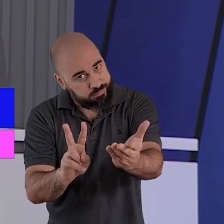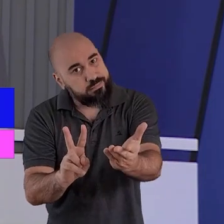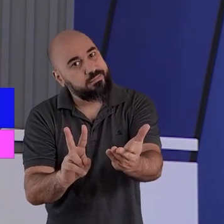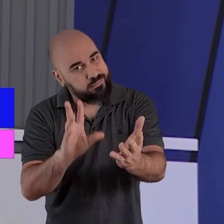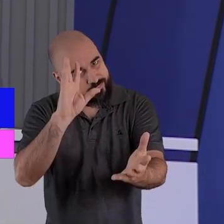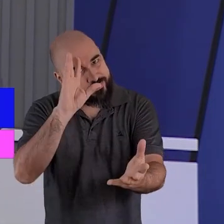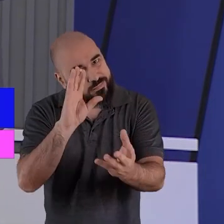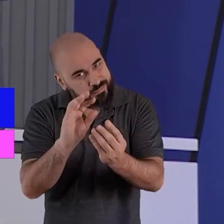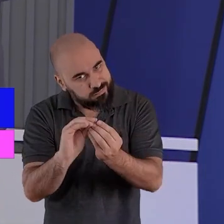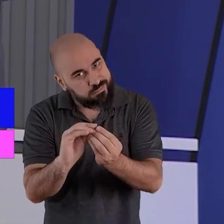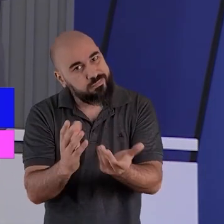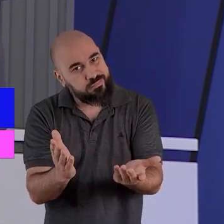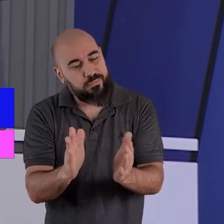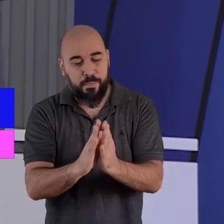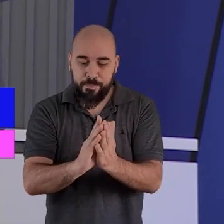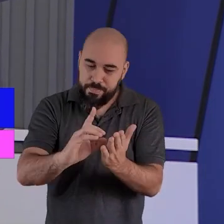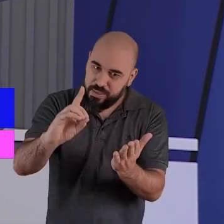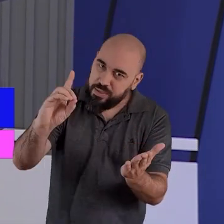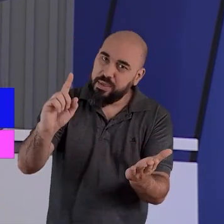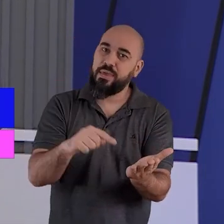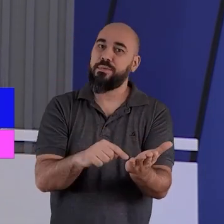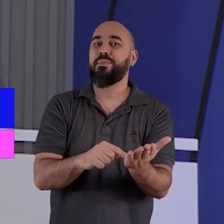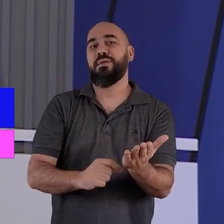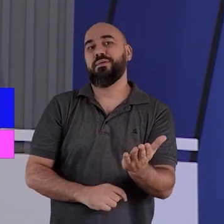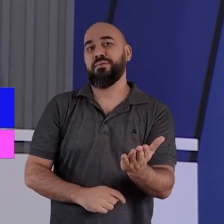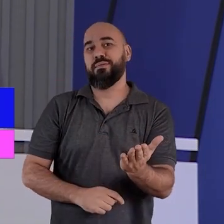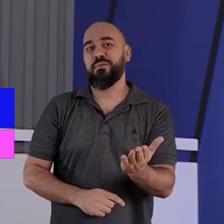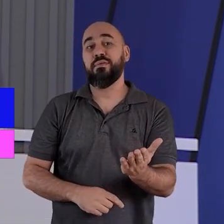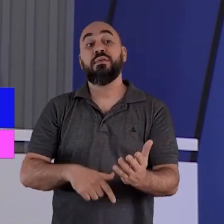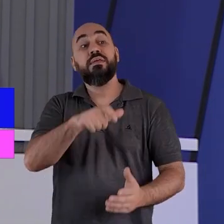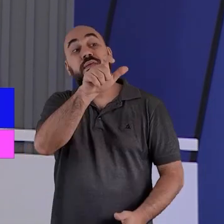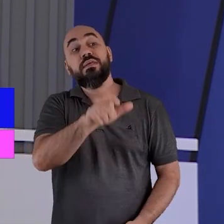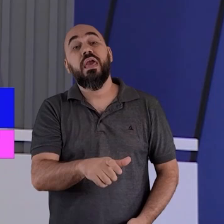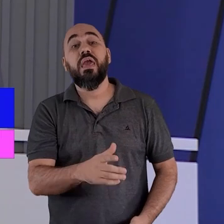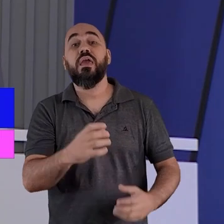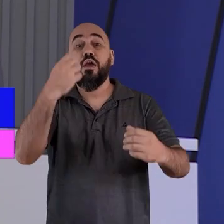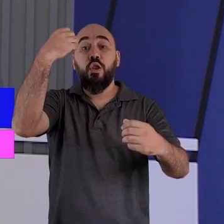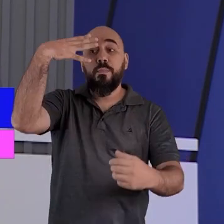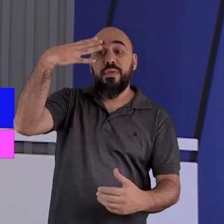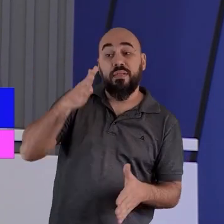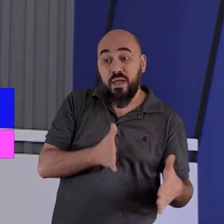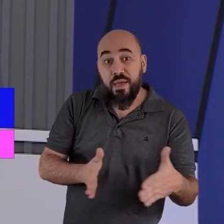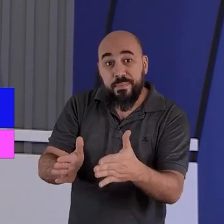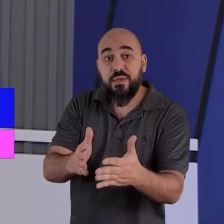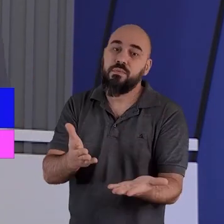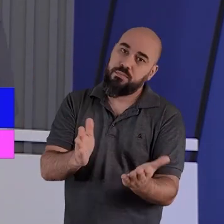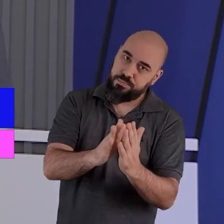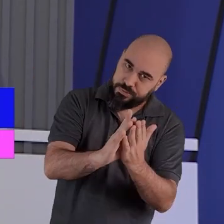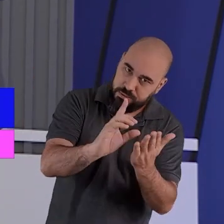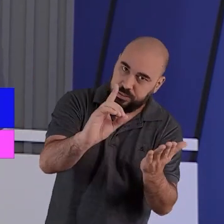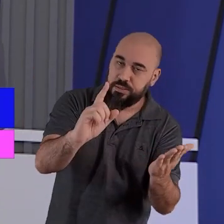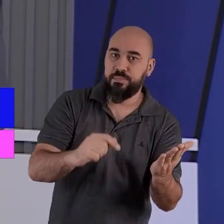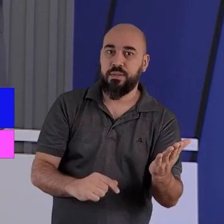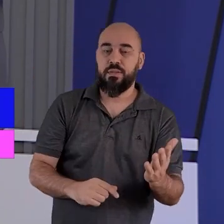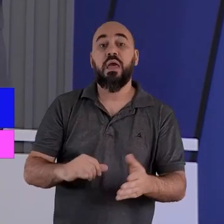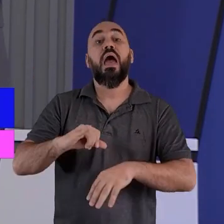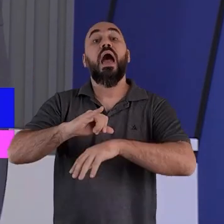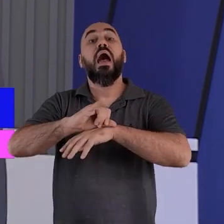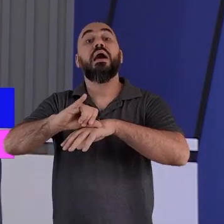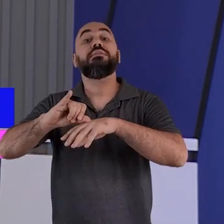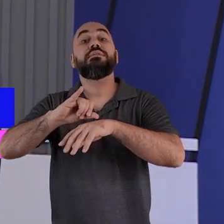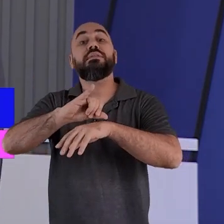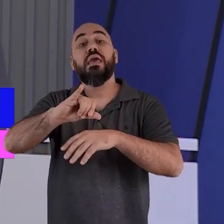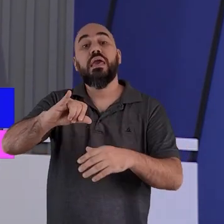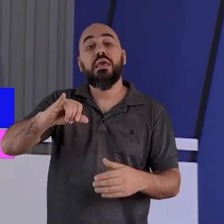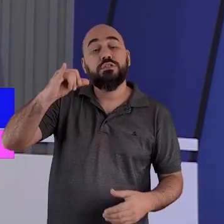é que ilumina o nosso caminho? A Bíblia Sagrada. Quem representa o azeite no mundo? A Bíblia Sagrada.